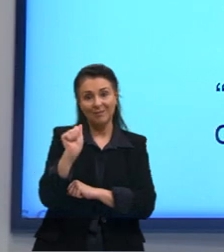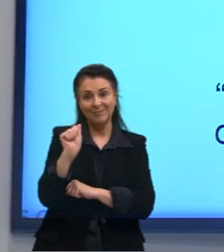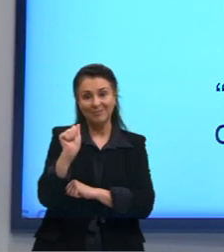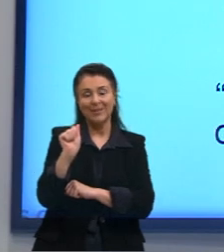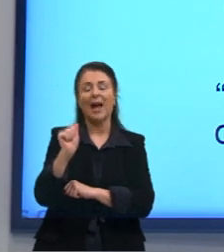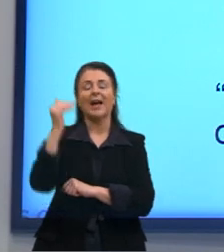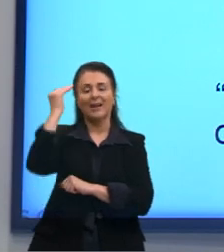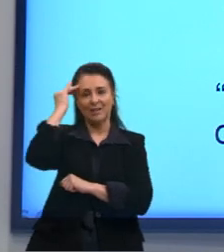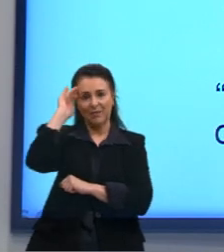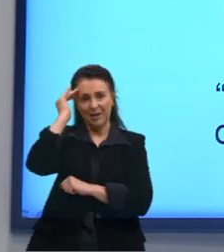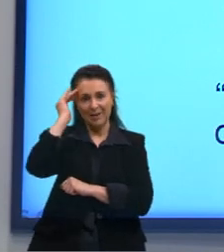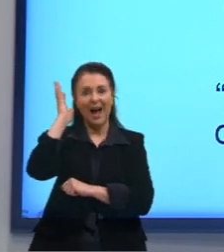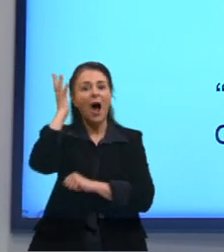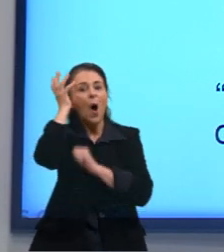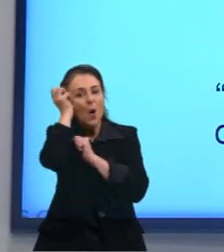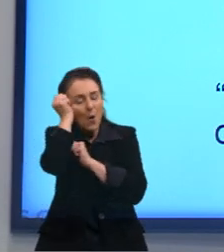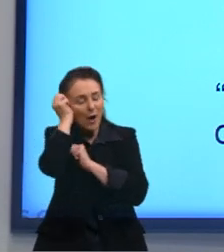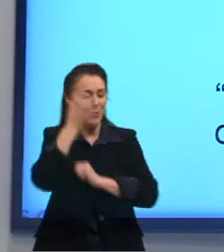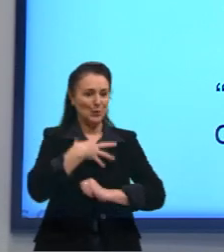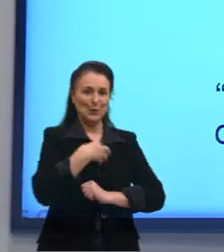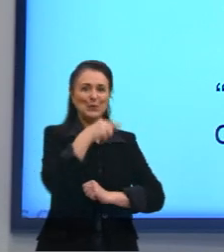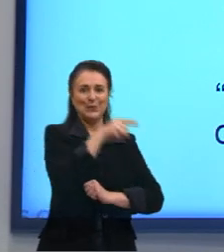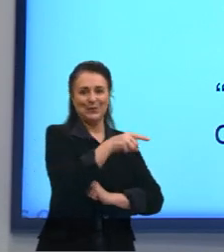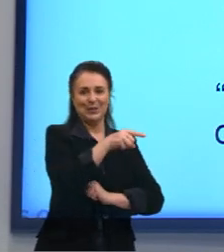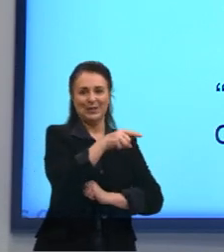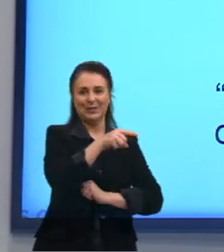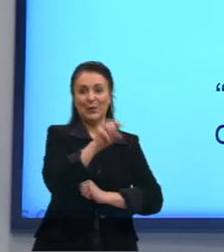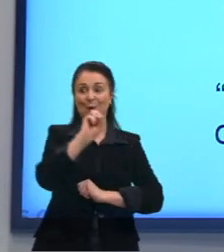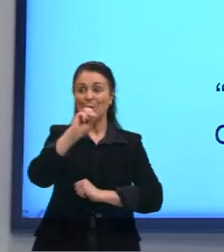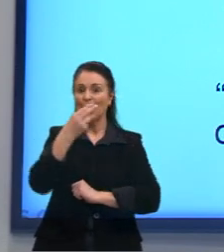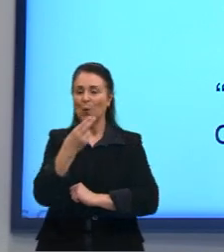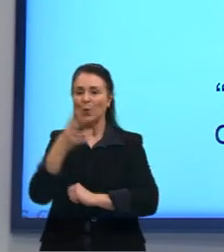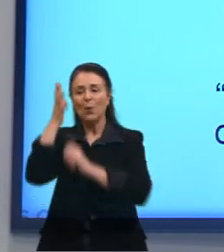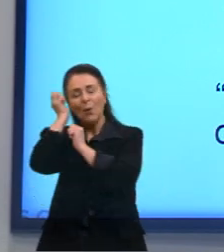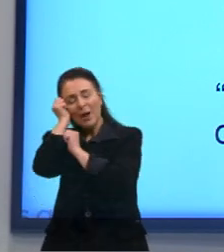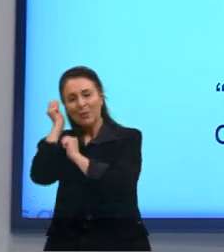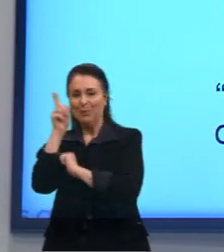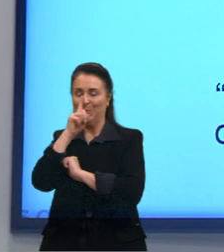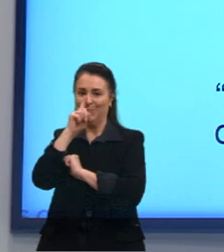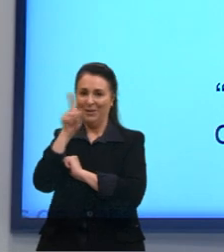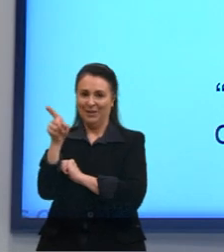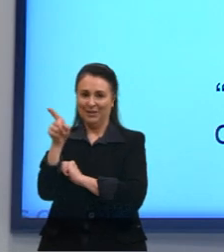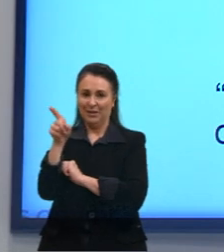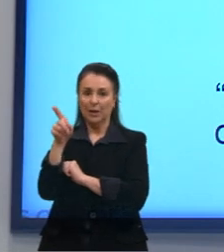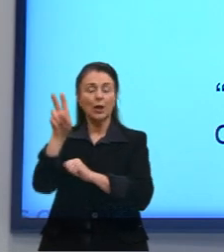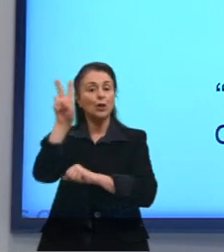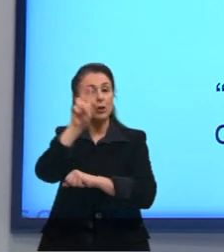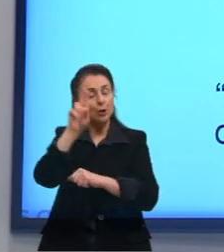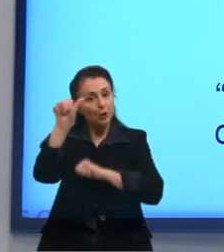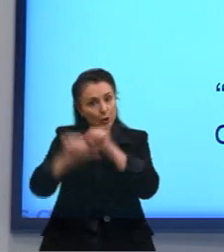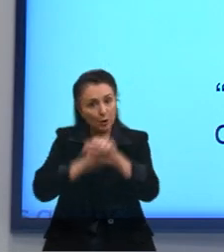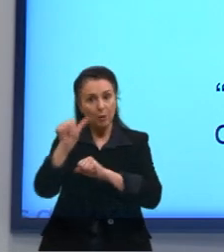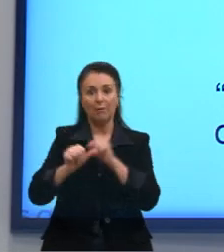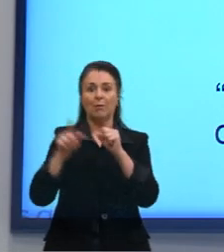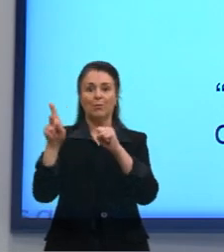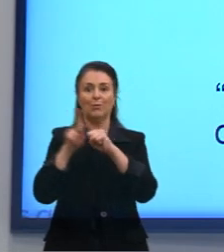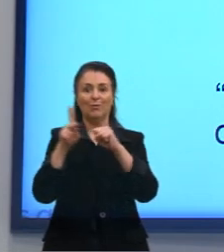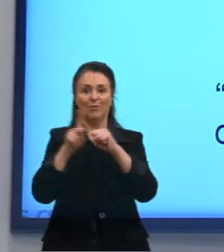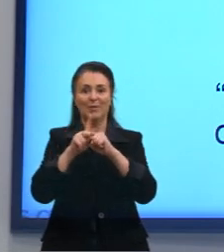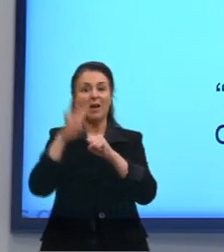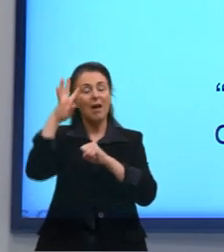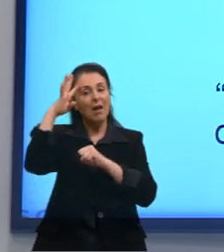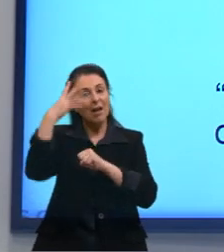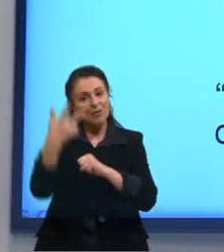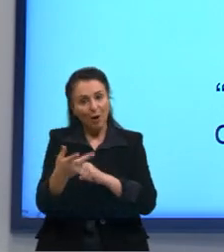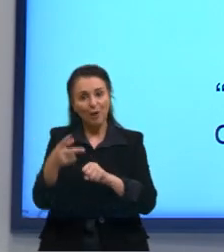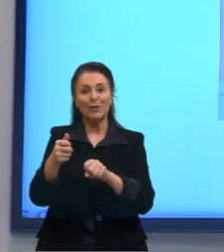dela é um uso a troca desse pronome seu por dele é o dela já resolveria